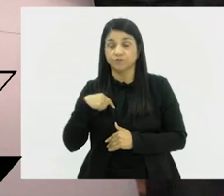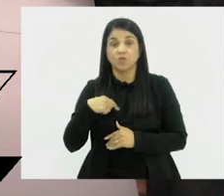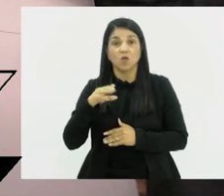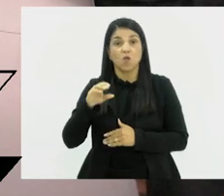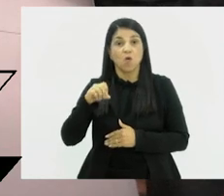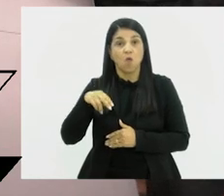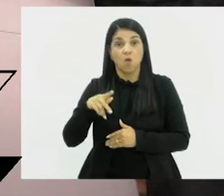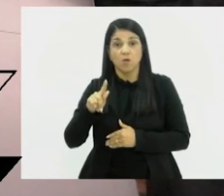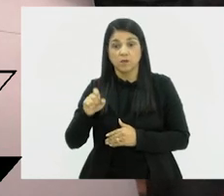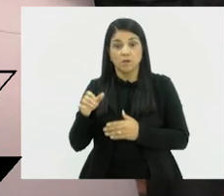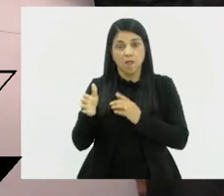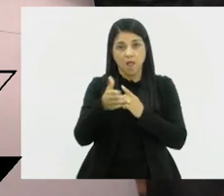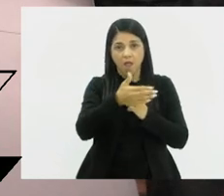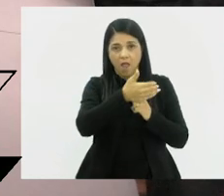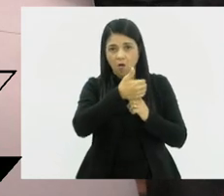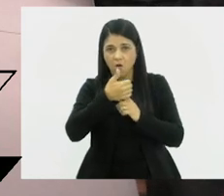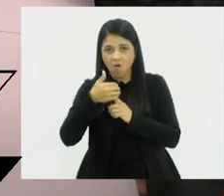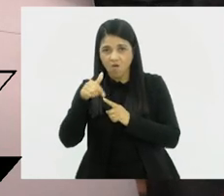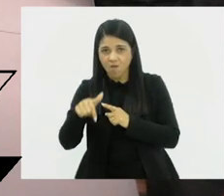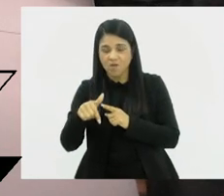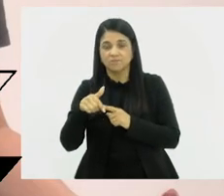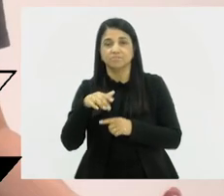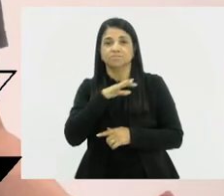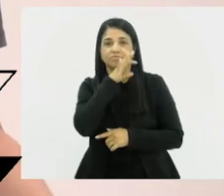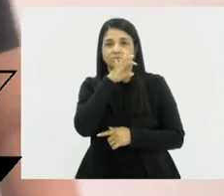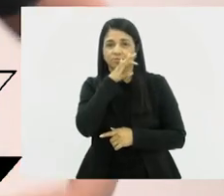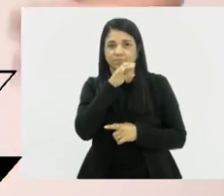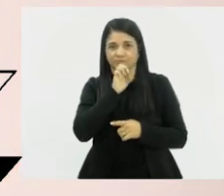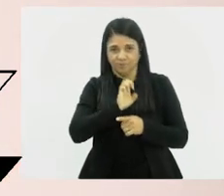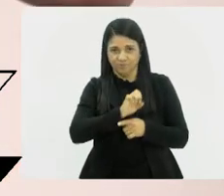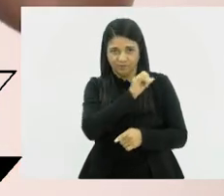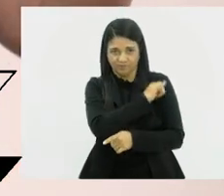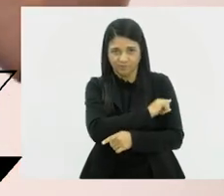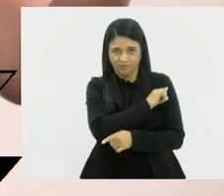recolhe animais no Rio de Janeiro.